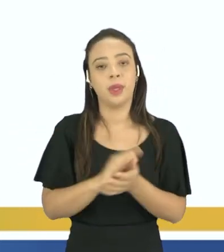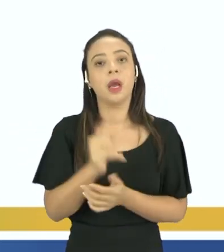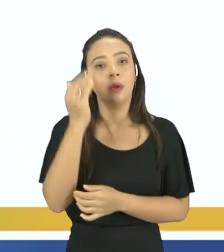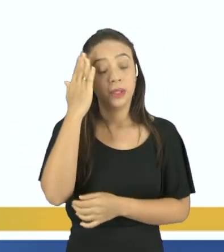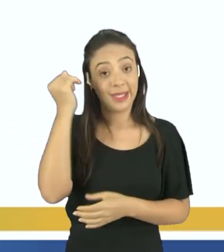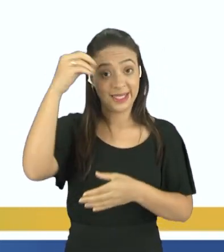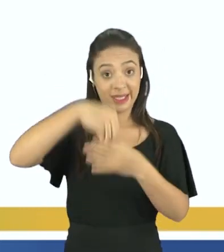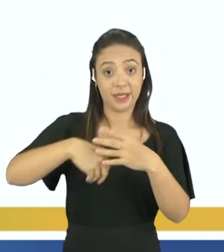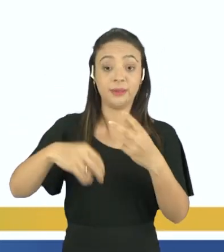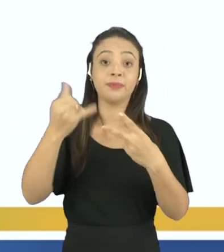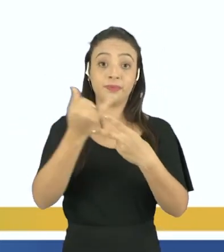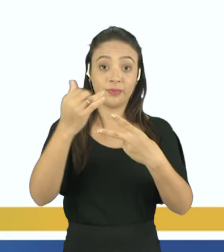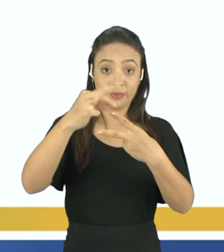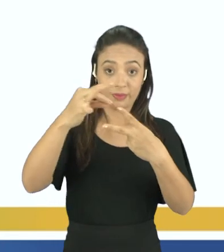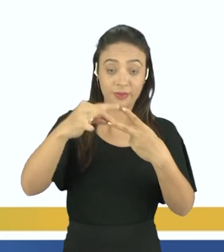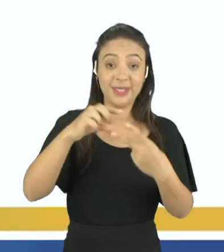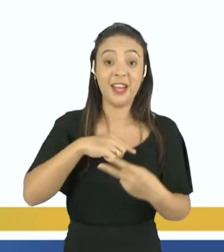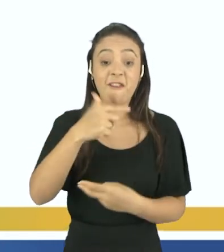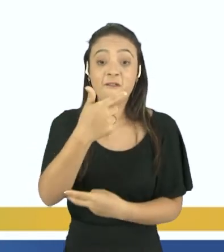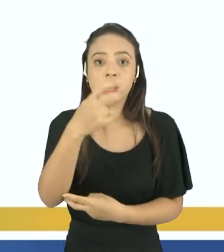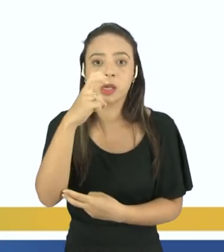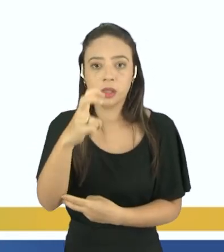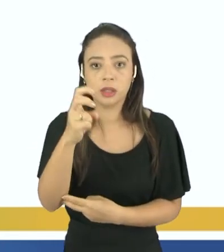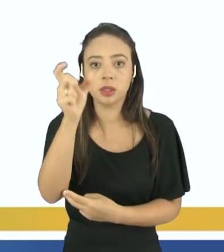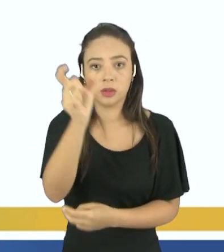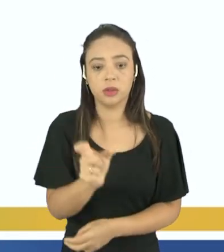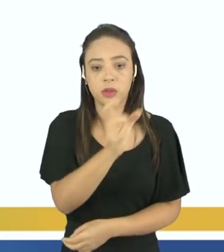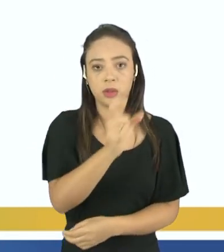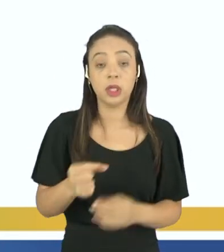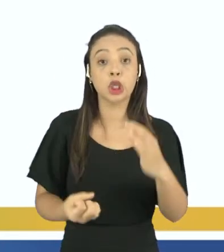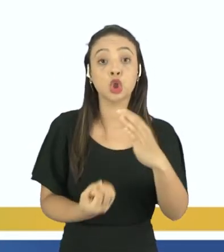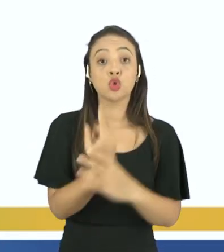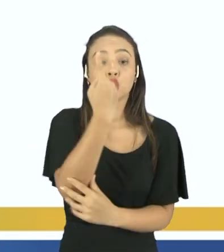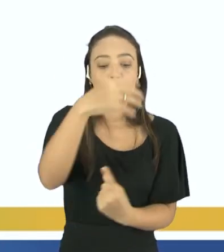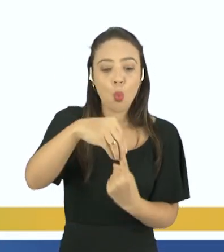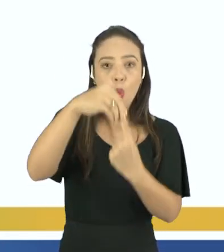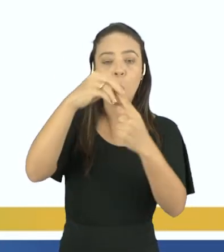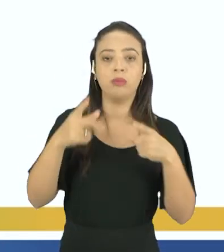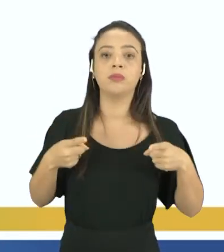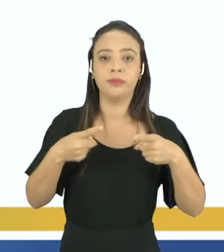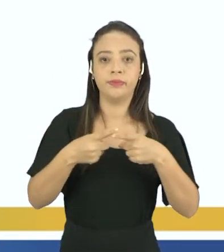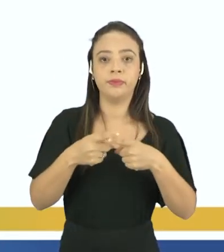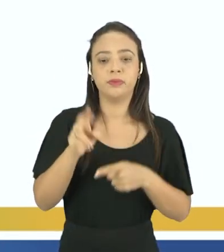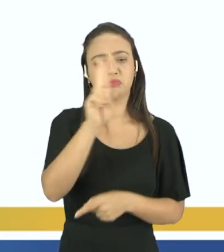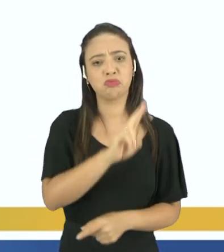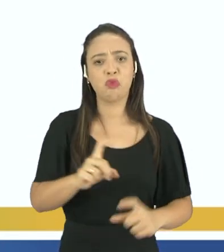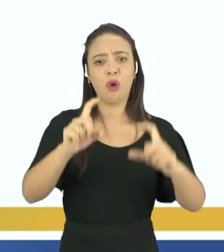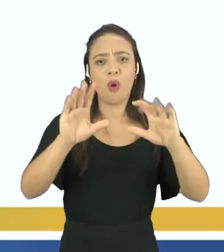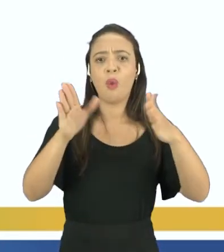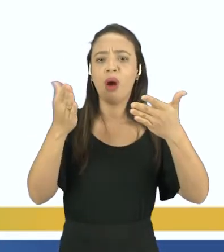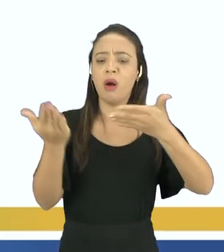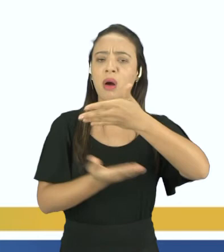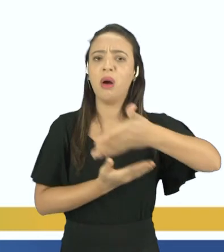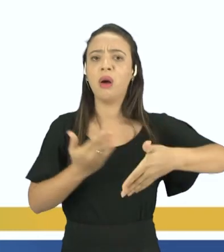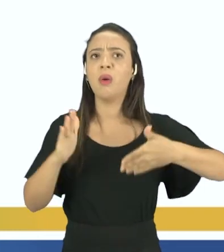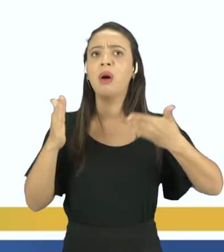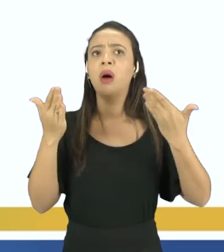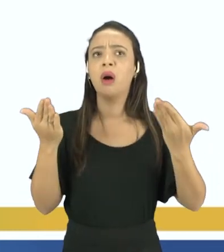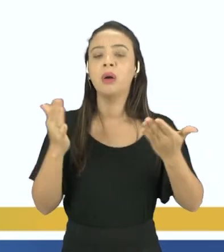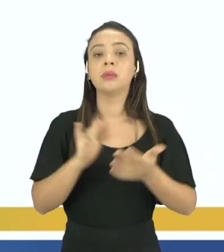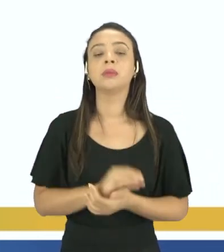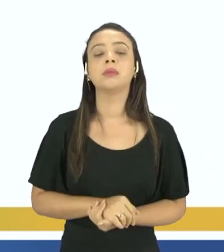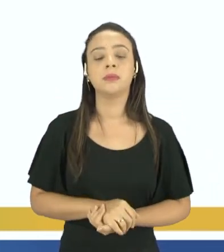polígono existem 25 diagonais partindo de um único vértice Então qual é a fórmula que eu vou utilizar aqui qual é a relação que eu vou utilizar